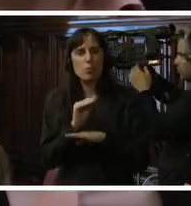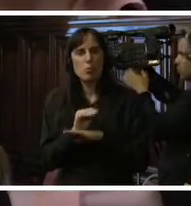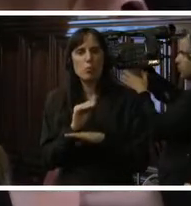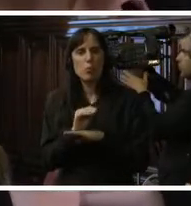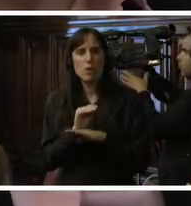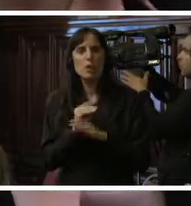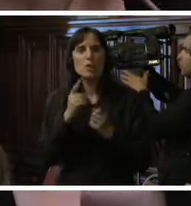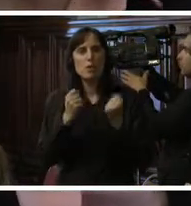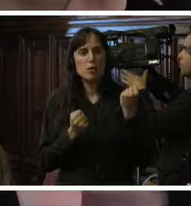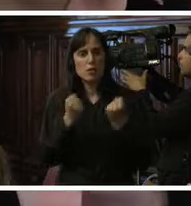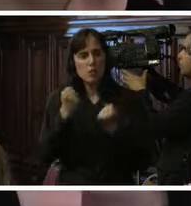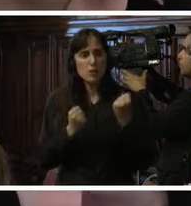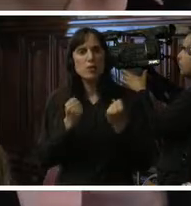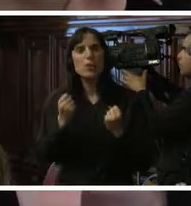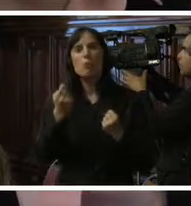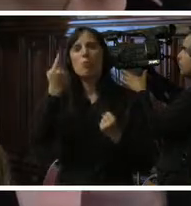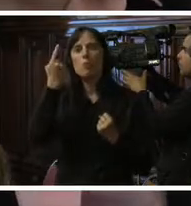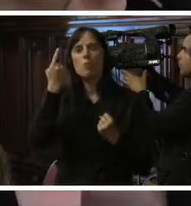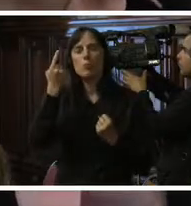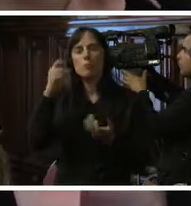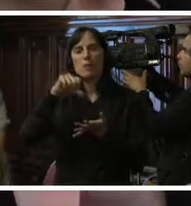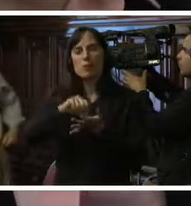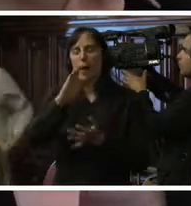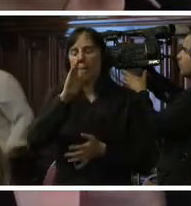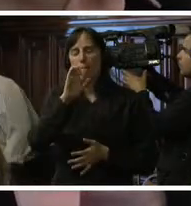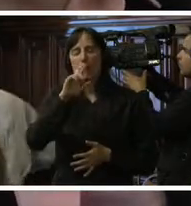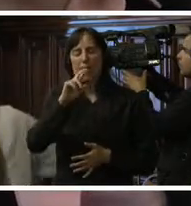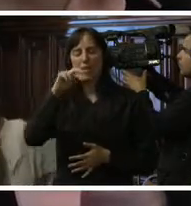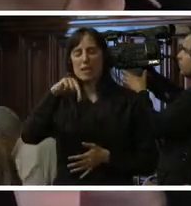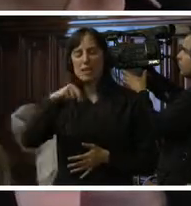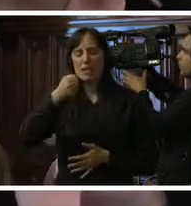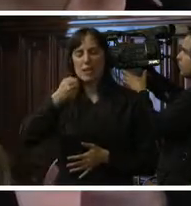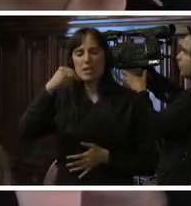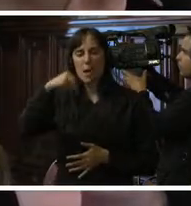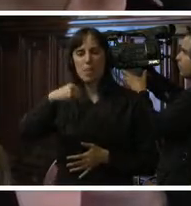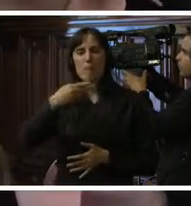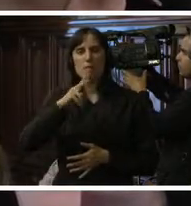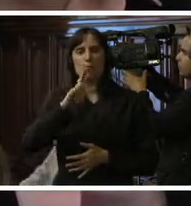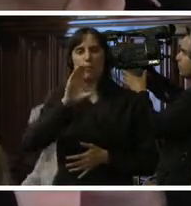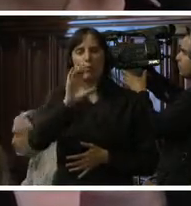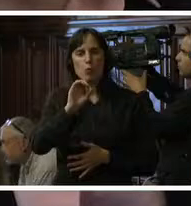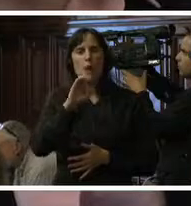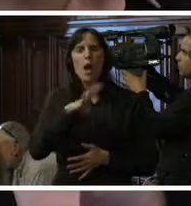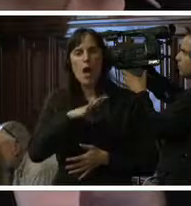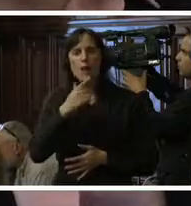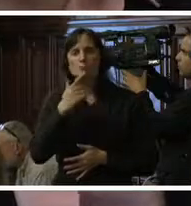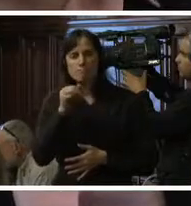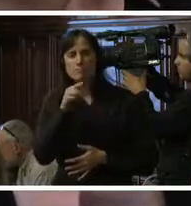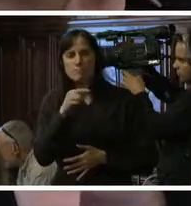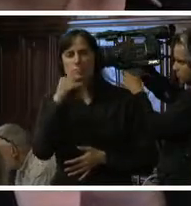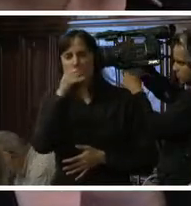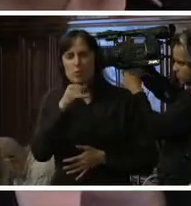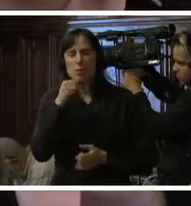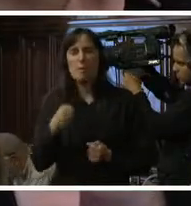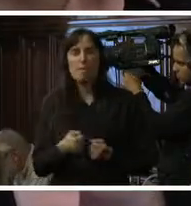Pernambuco, onde tem relatos das mulheres. Então, aqui tem exemplos da vida delas, do impacto na vida delas, e depois eu vou